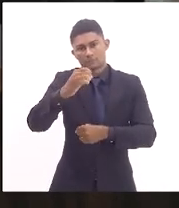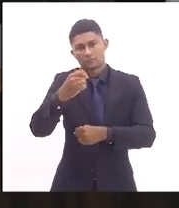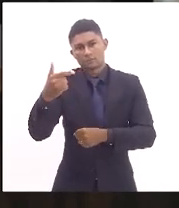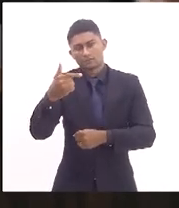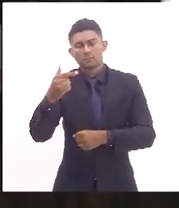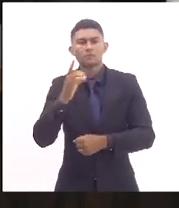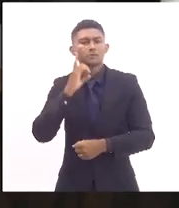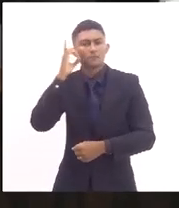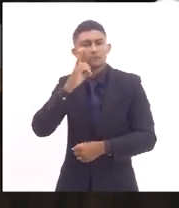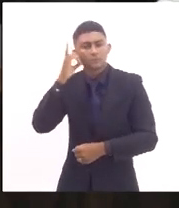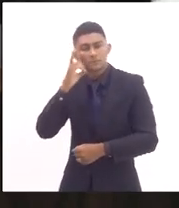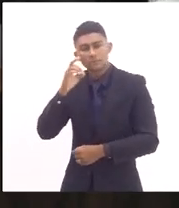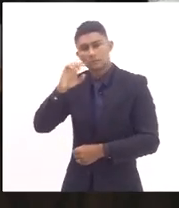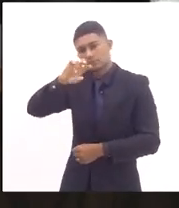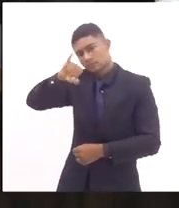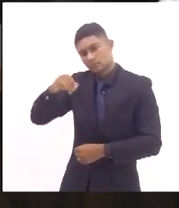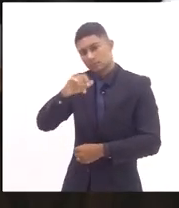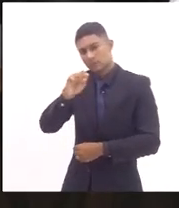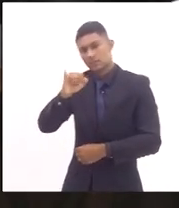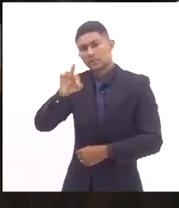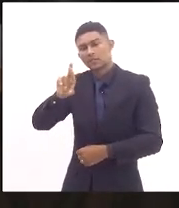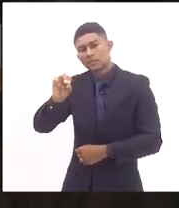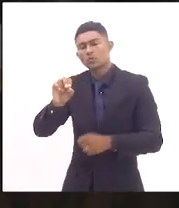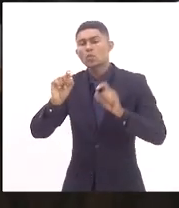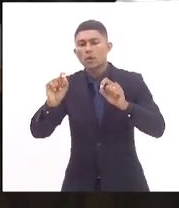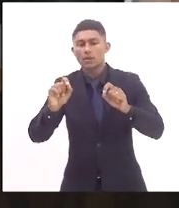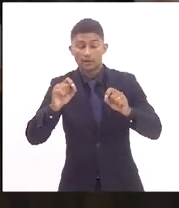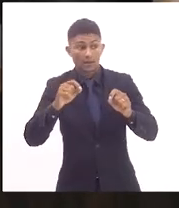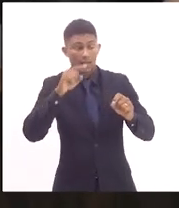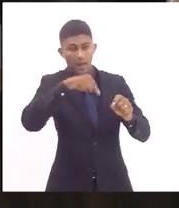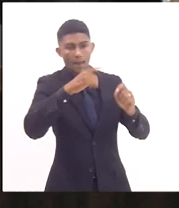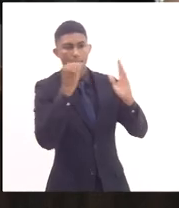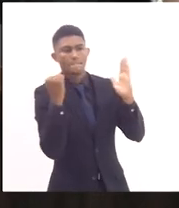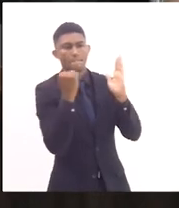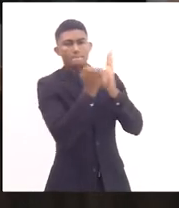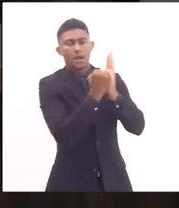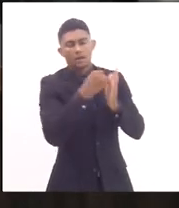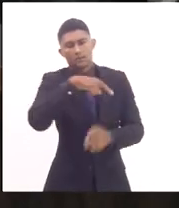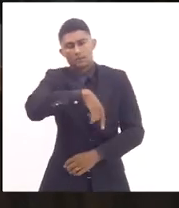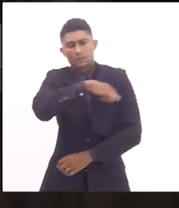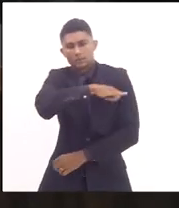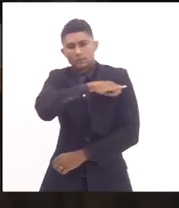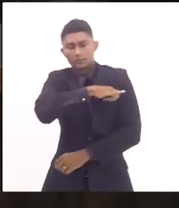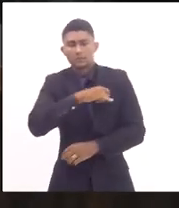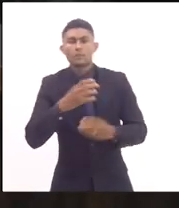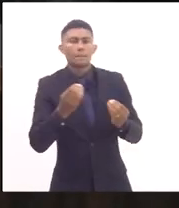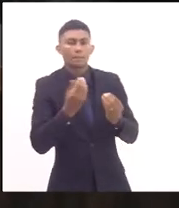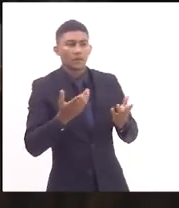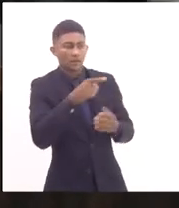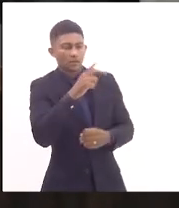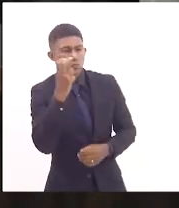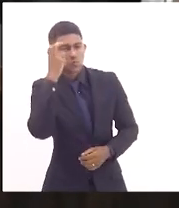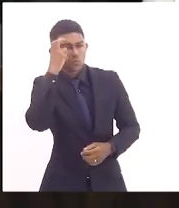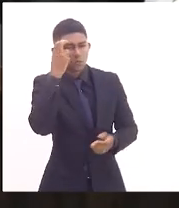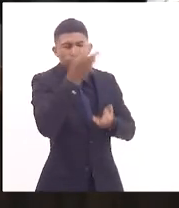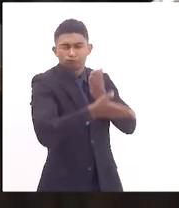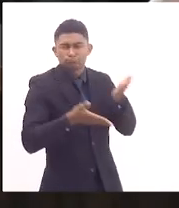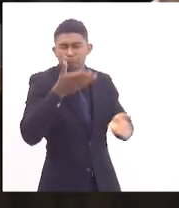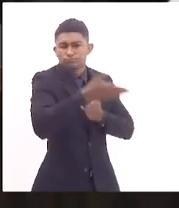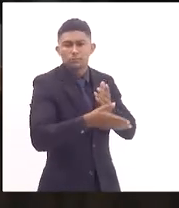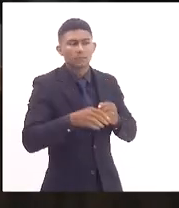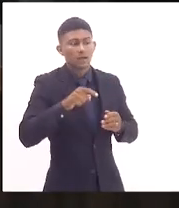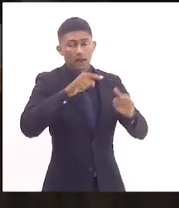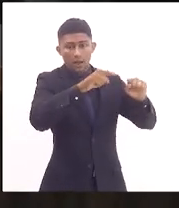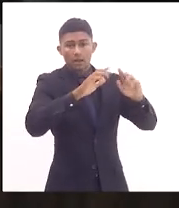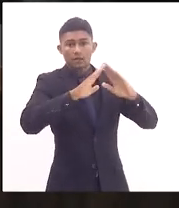Coronel Jairo considera patrimônio imaterial do Estado do Rio de Janeiro para fins de Preservação Cultural Grêmio Recreativo Escola